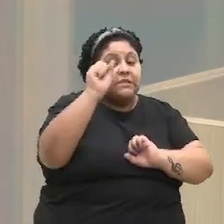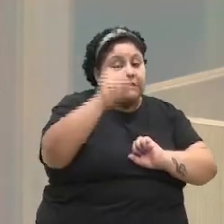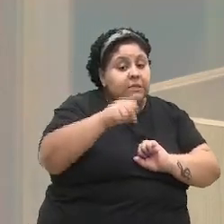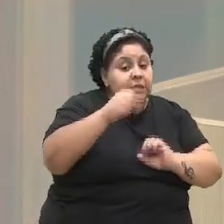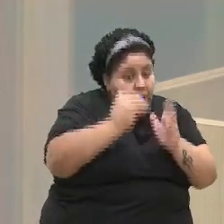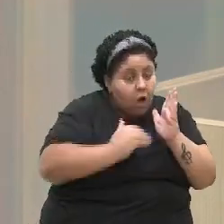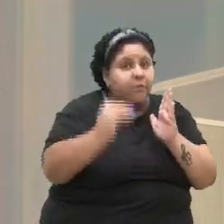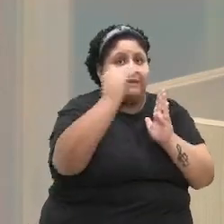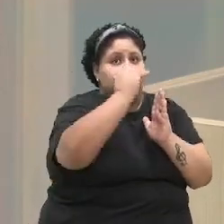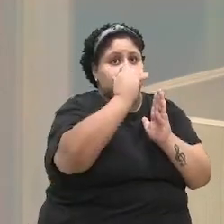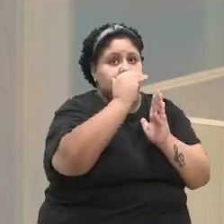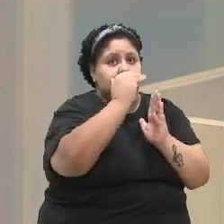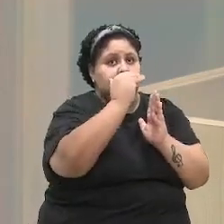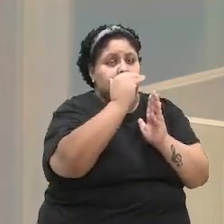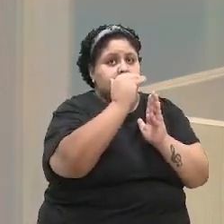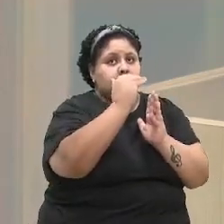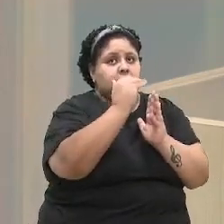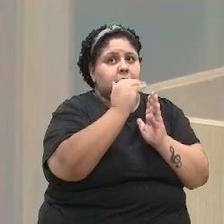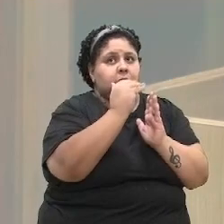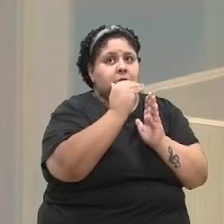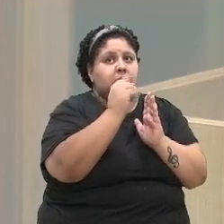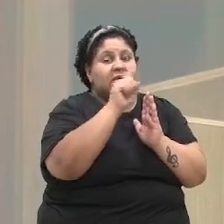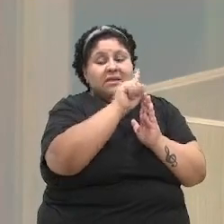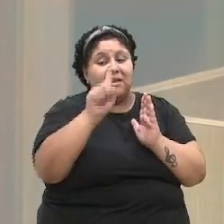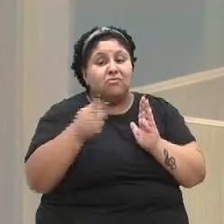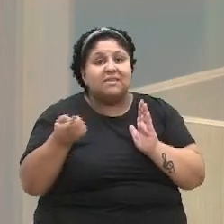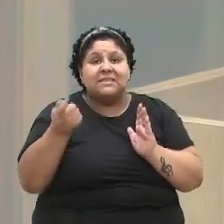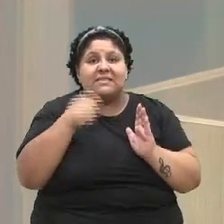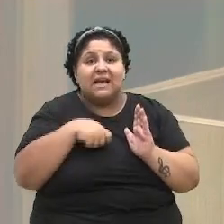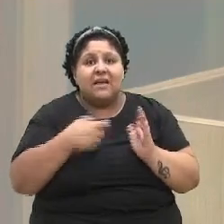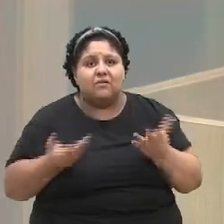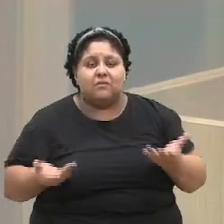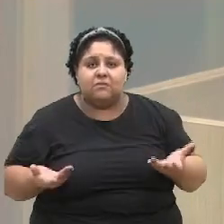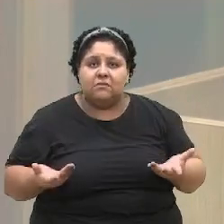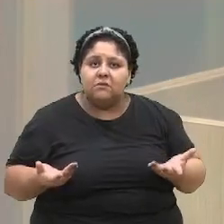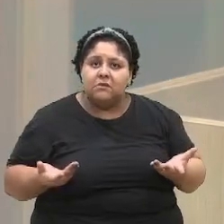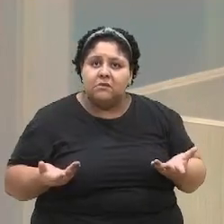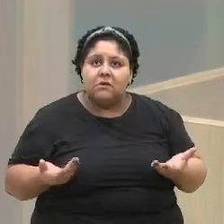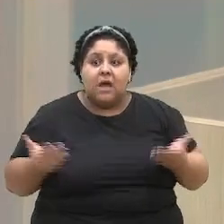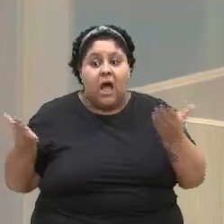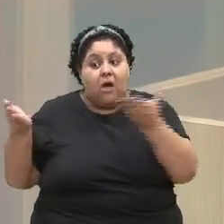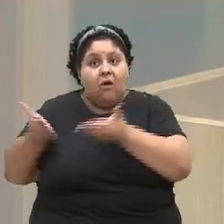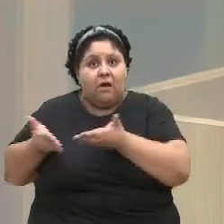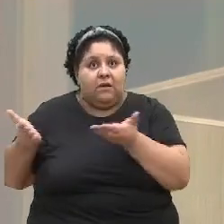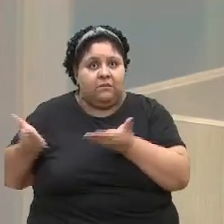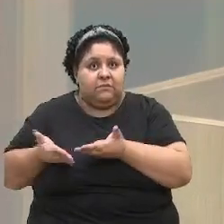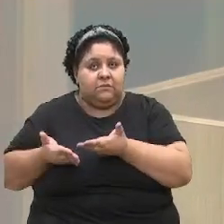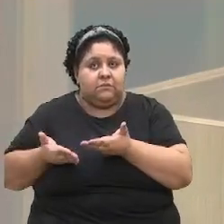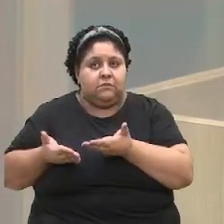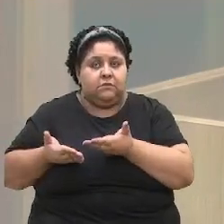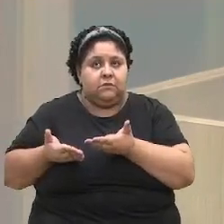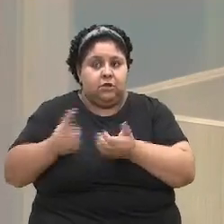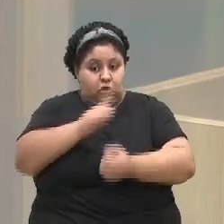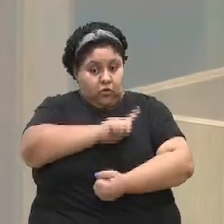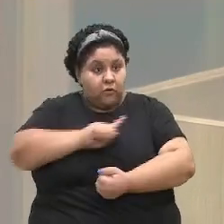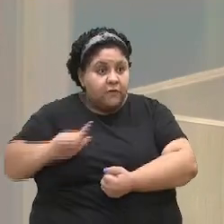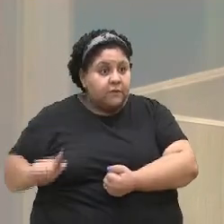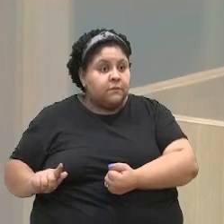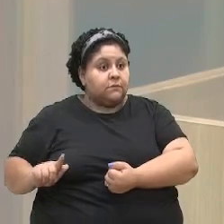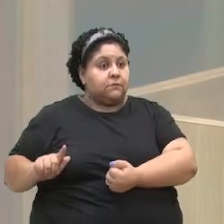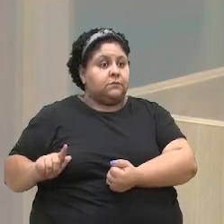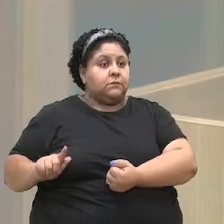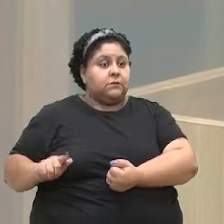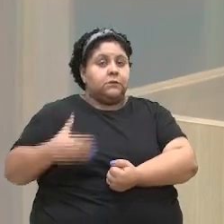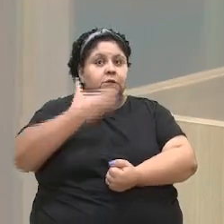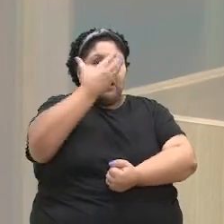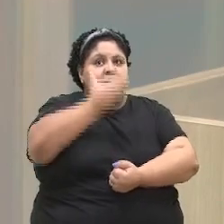aumentar naquilo que não é necessário agora senhor Governador as